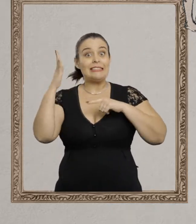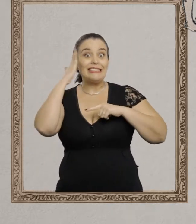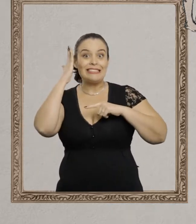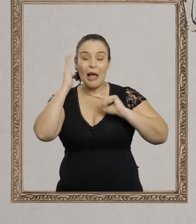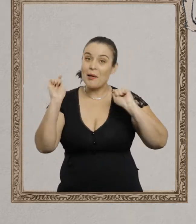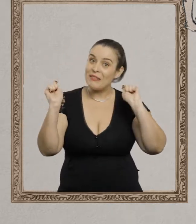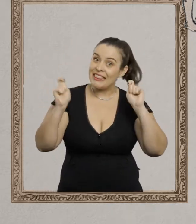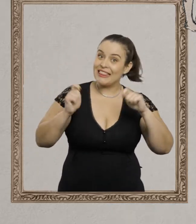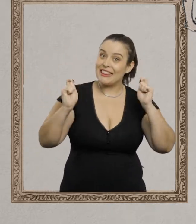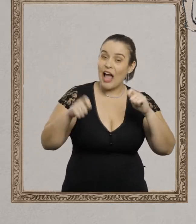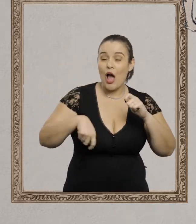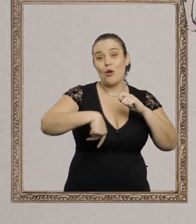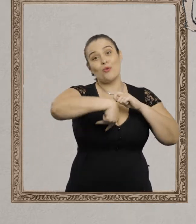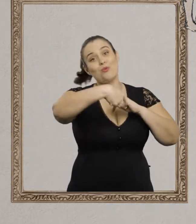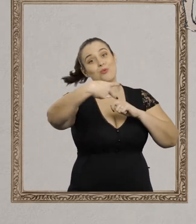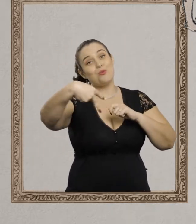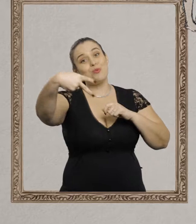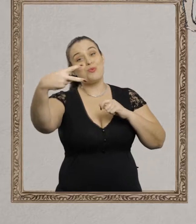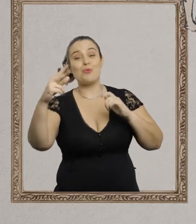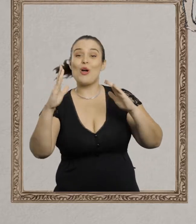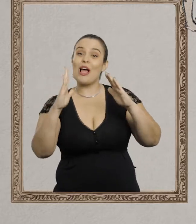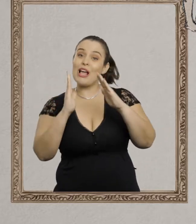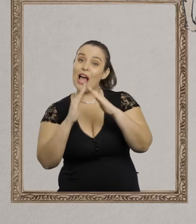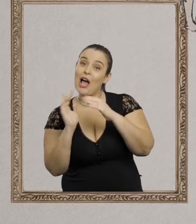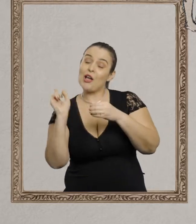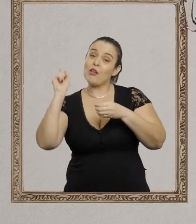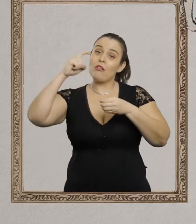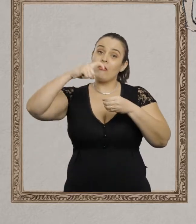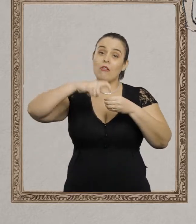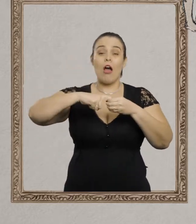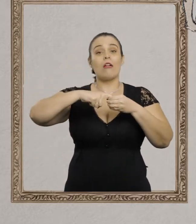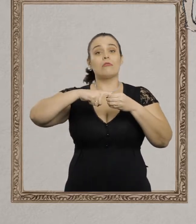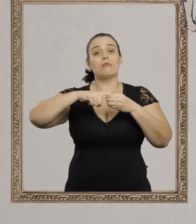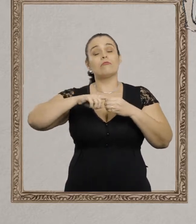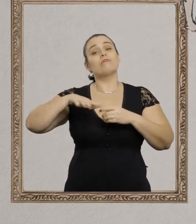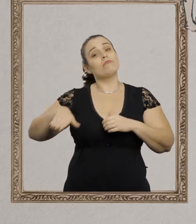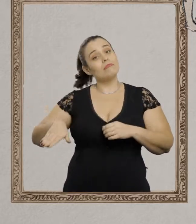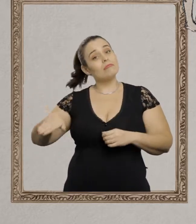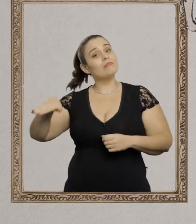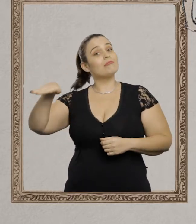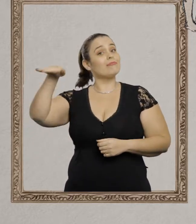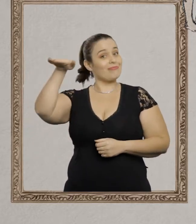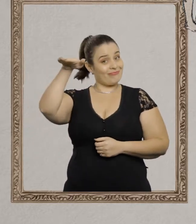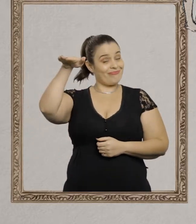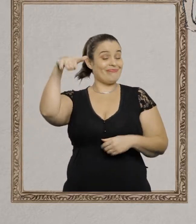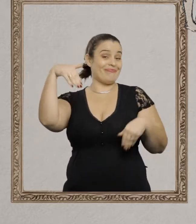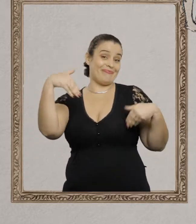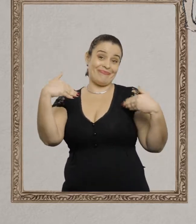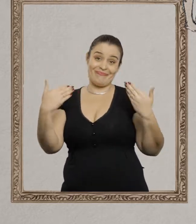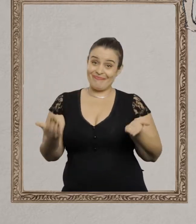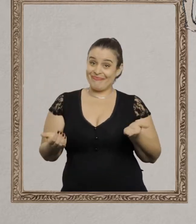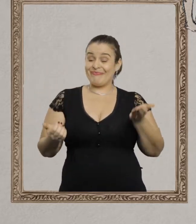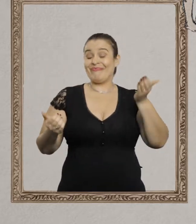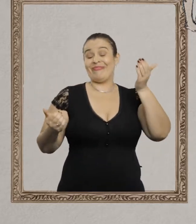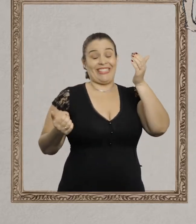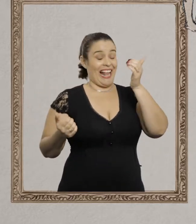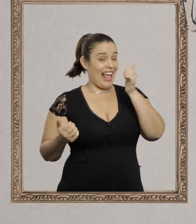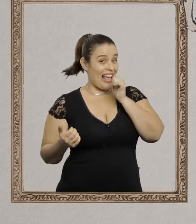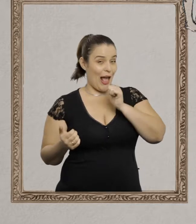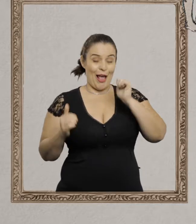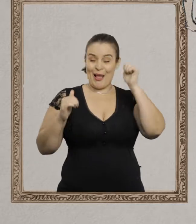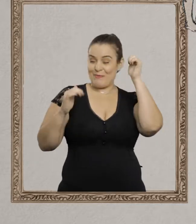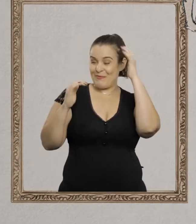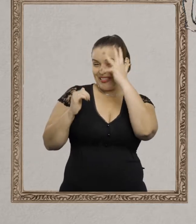voar de volta para sua mamãe e seu papai. Eles iriam crescer. A bela Wendy iria se transformar em uma